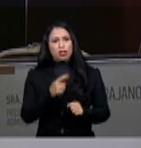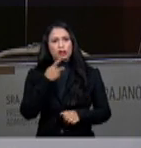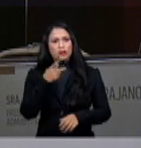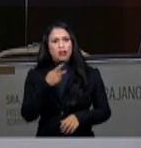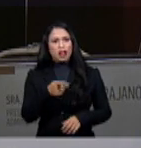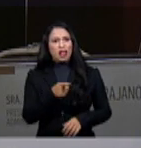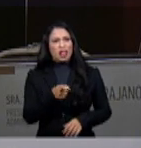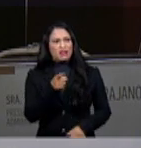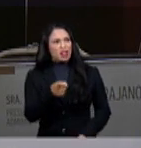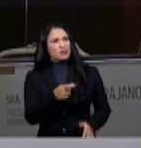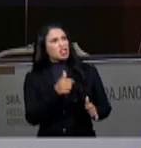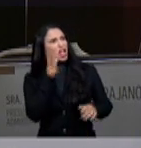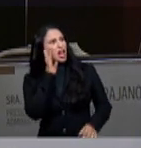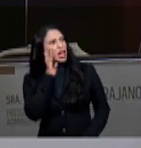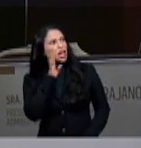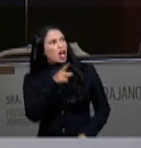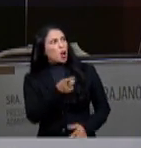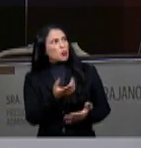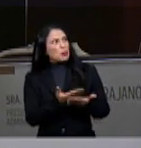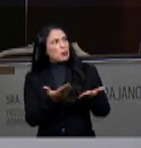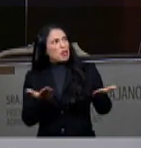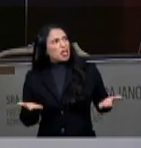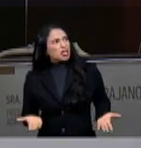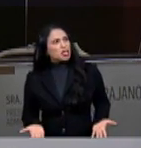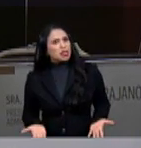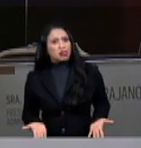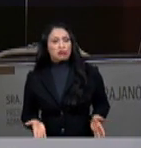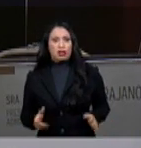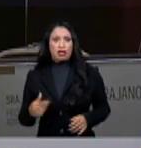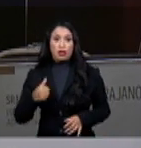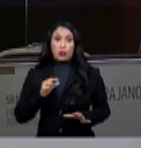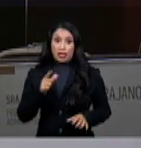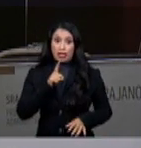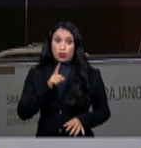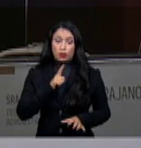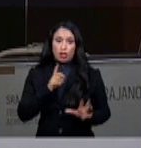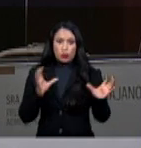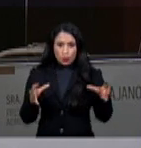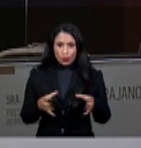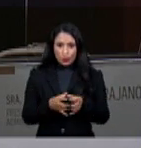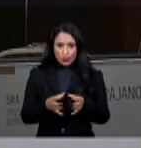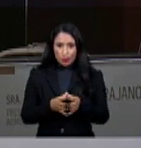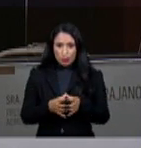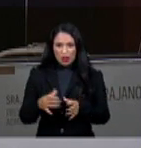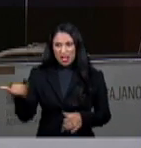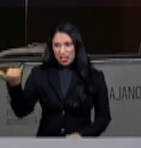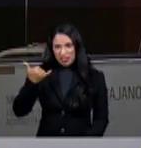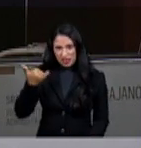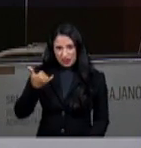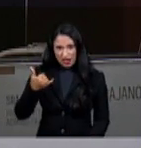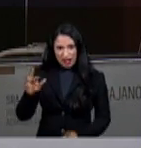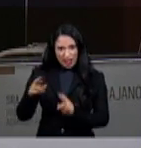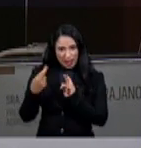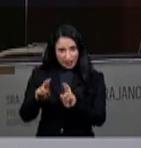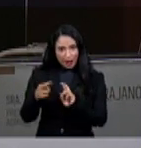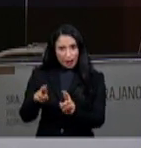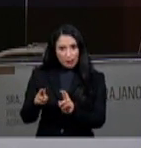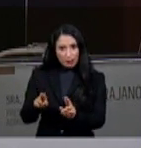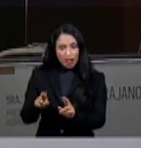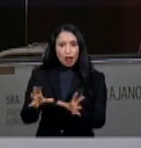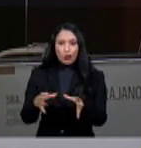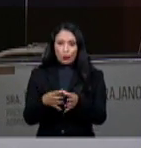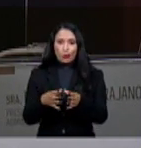e se perdeu e eu tenho uma equipe e eu adoro escutar o que eu não quero ouvir né pessoalmente do cliente mas